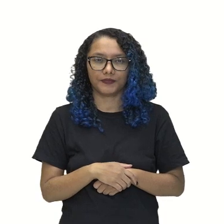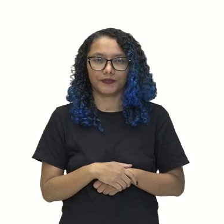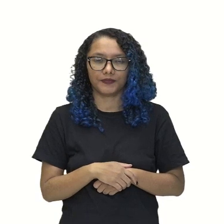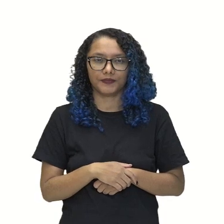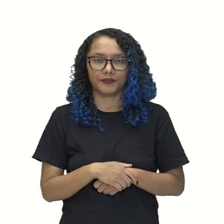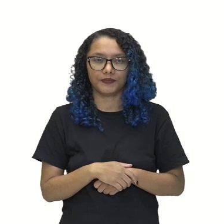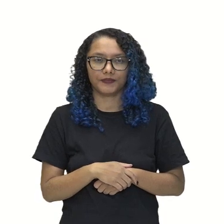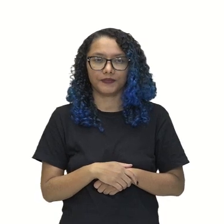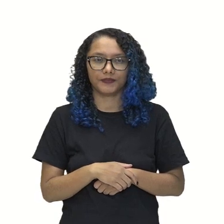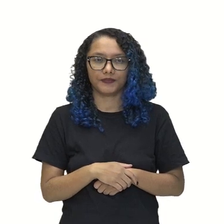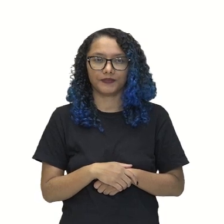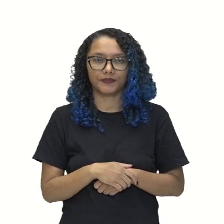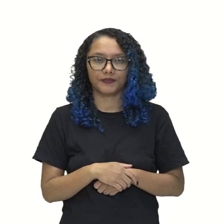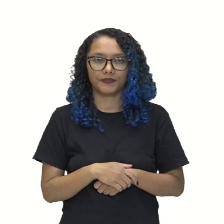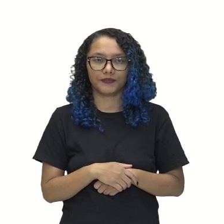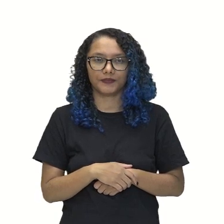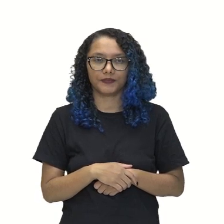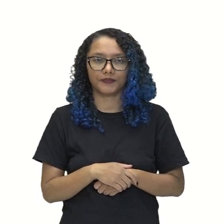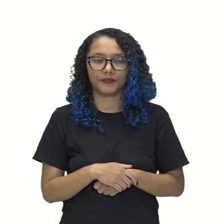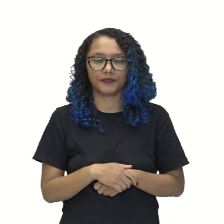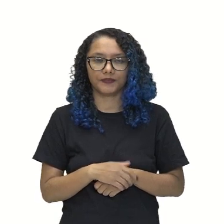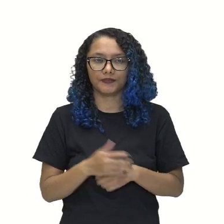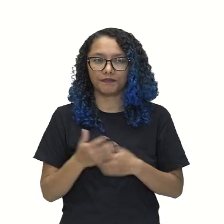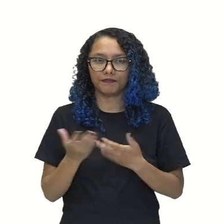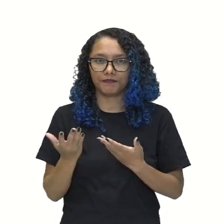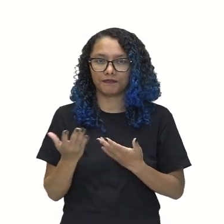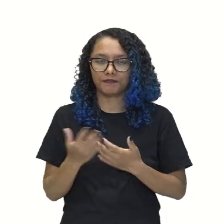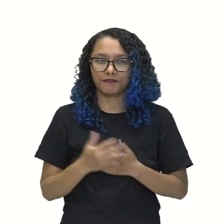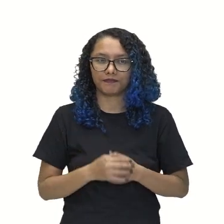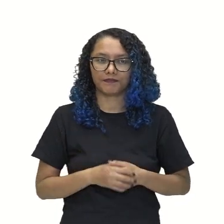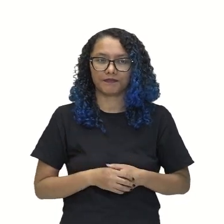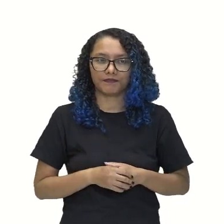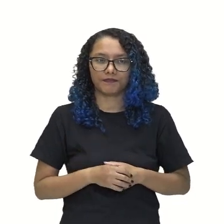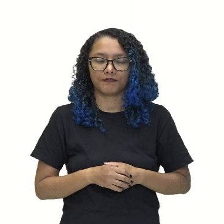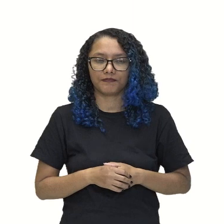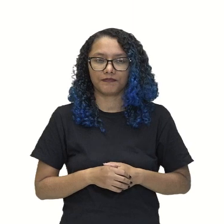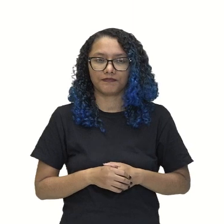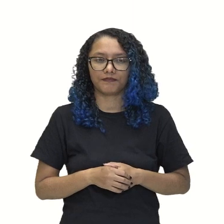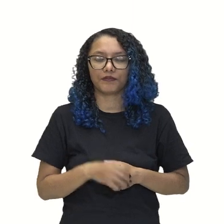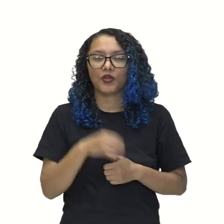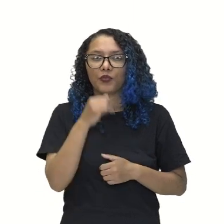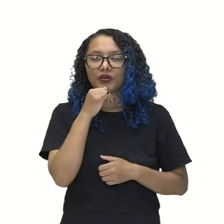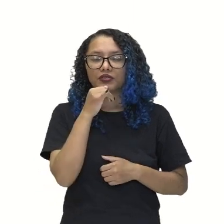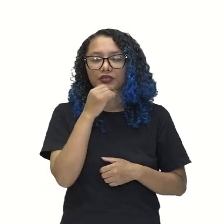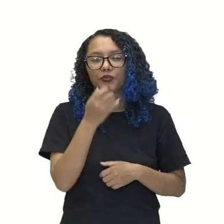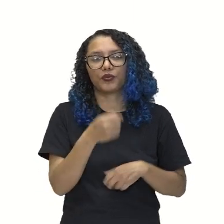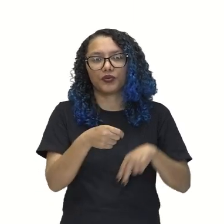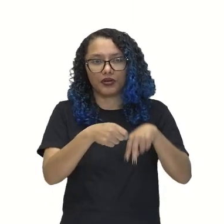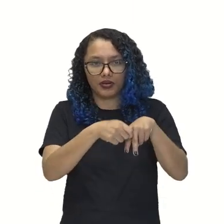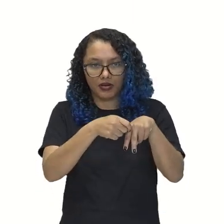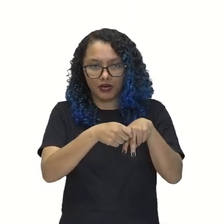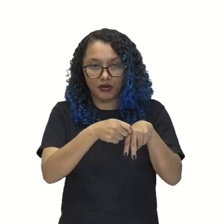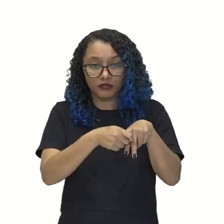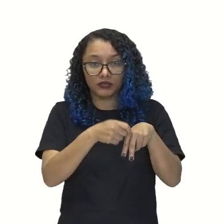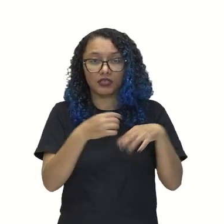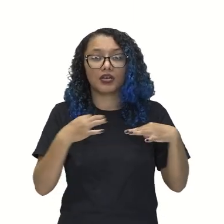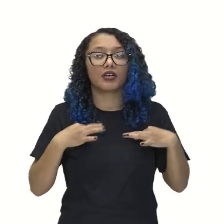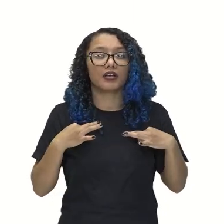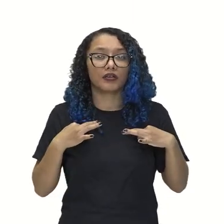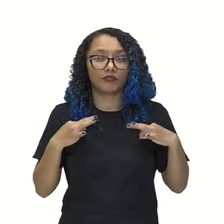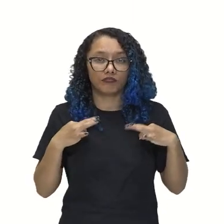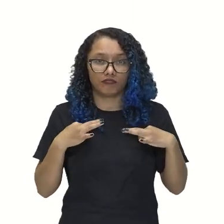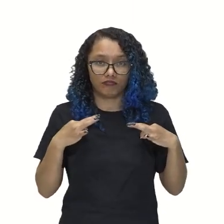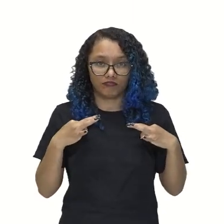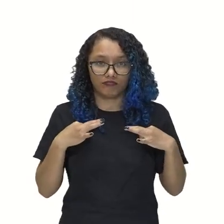que eu vou chamar de 1, eu digo que eu tenho calças e blusas. Olha só,